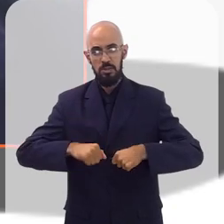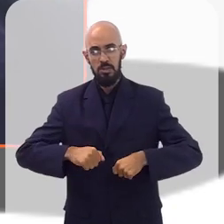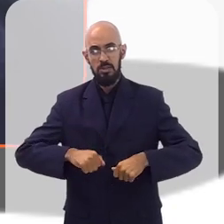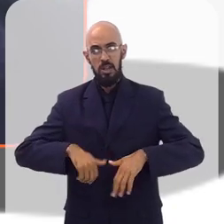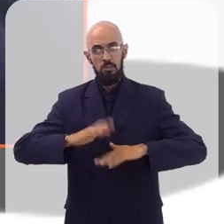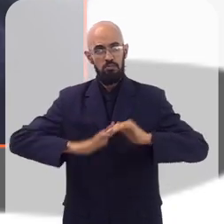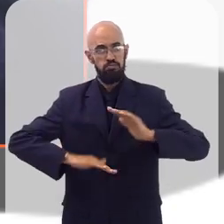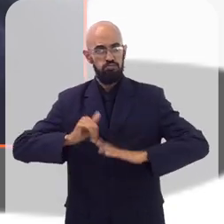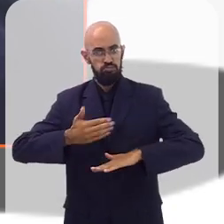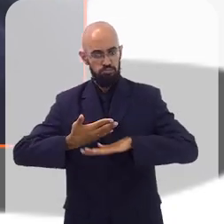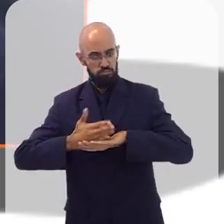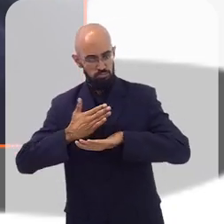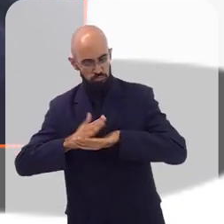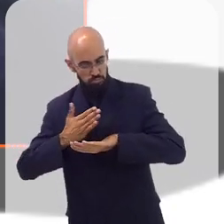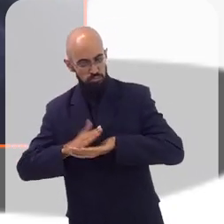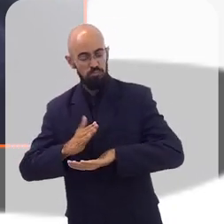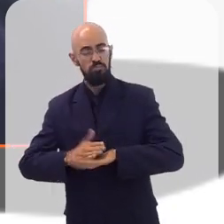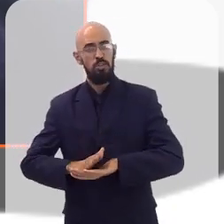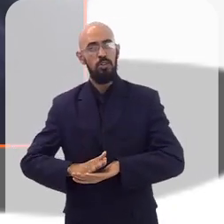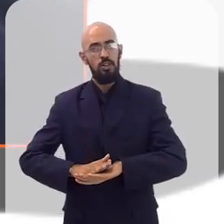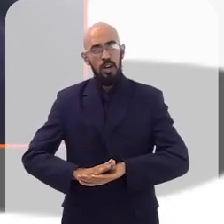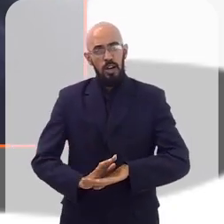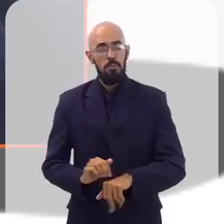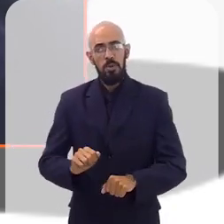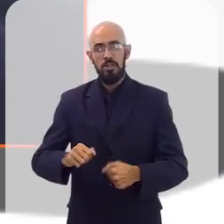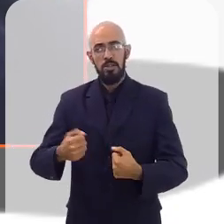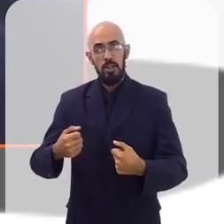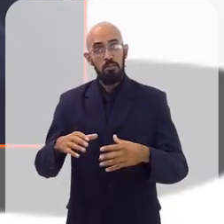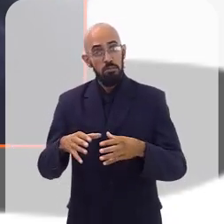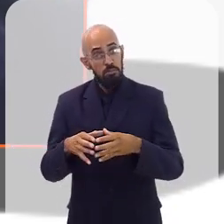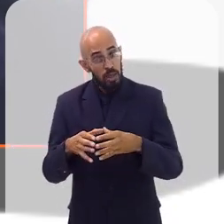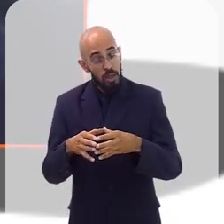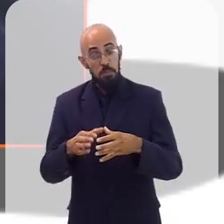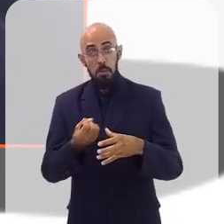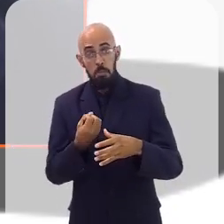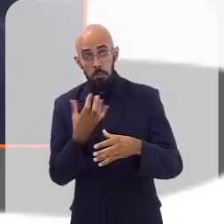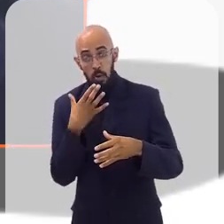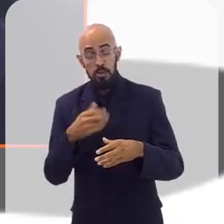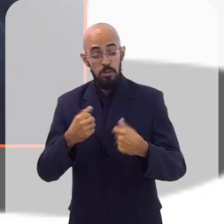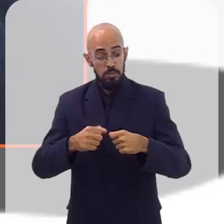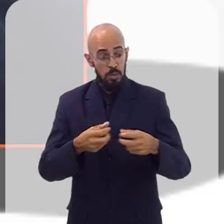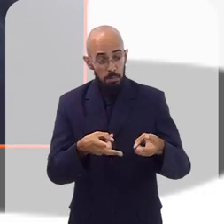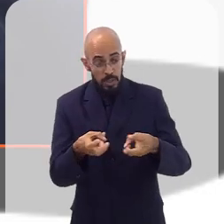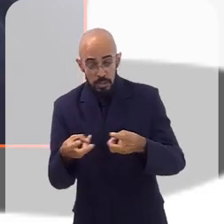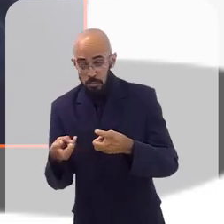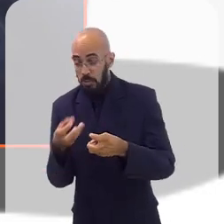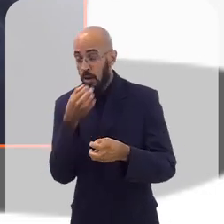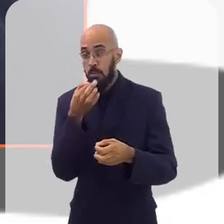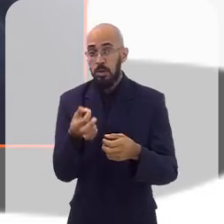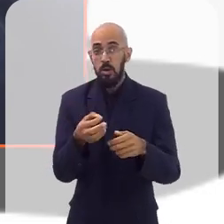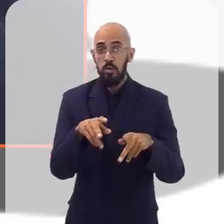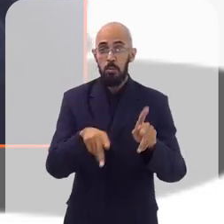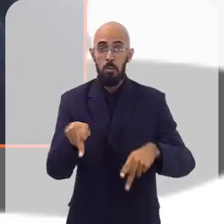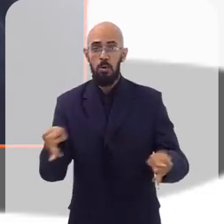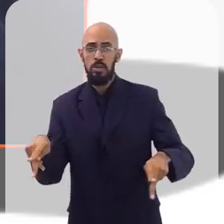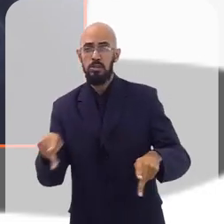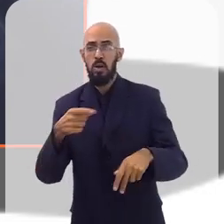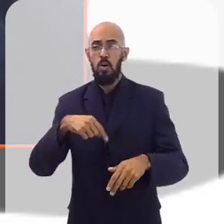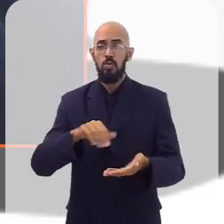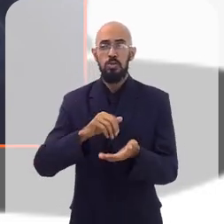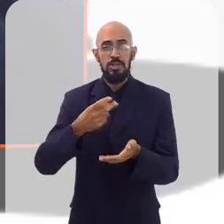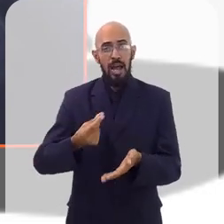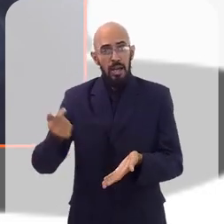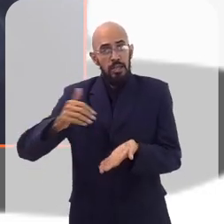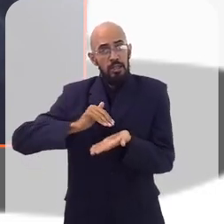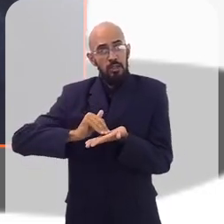se preparar você tem que qualificar você tem que ter uma equipe boa você tem que ouvir a população Você tem